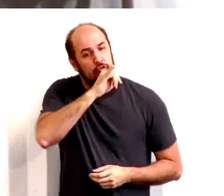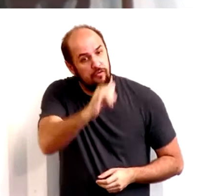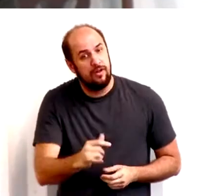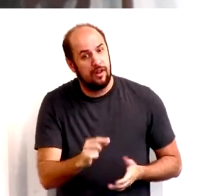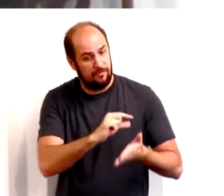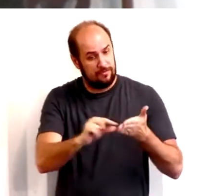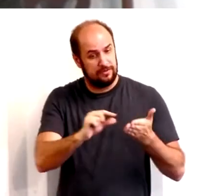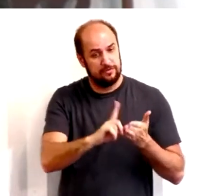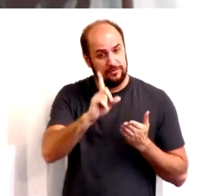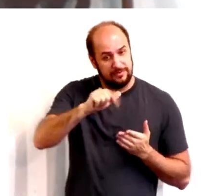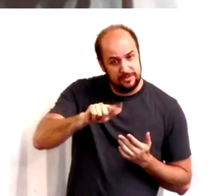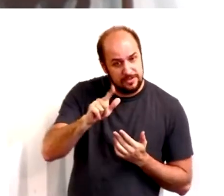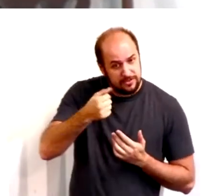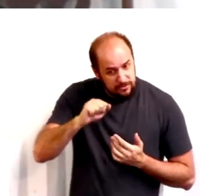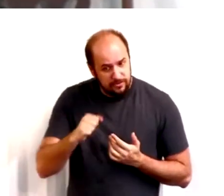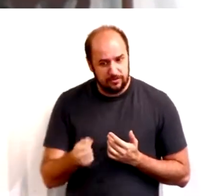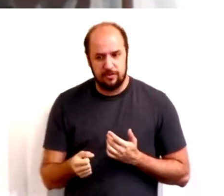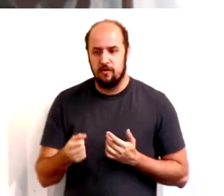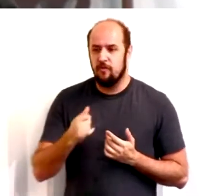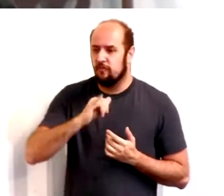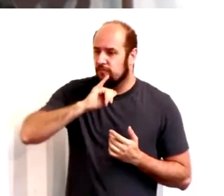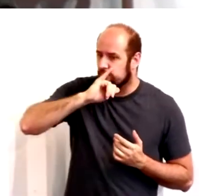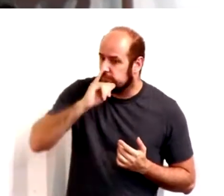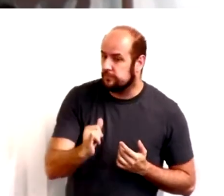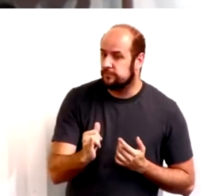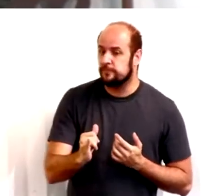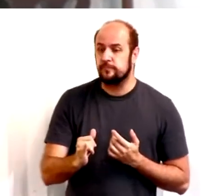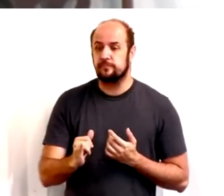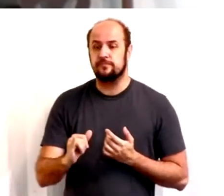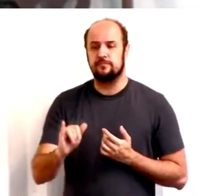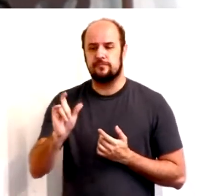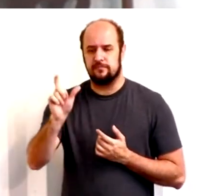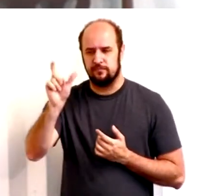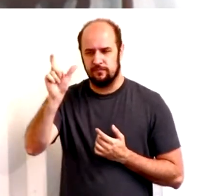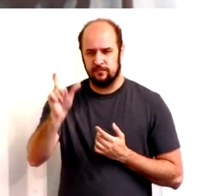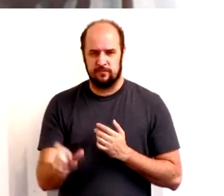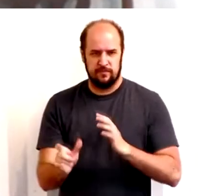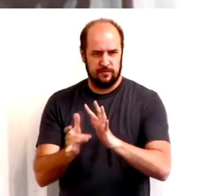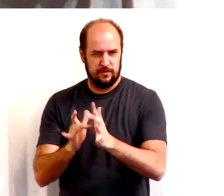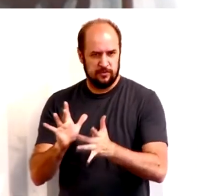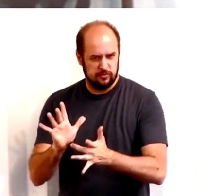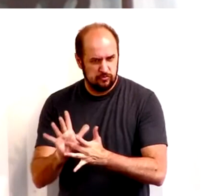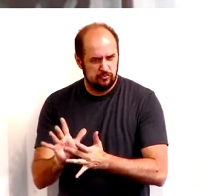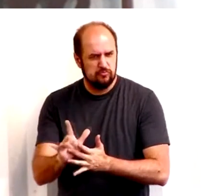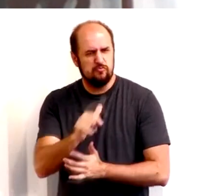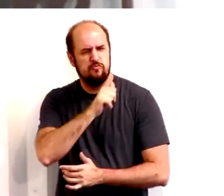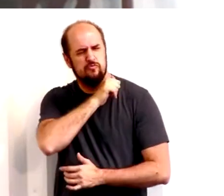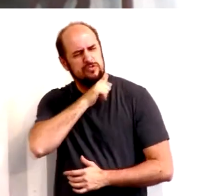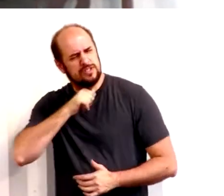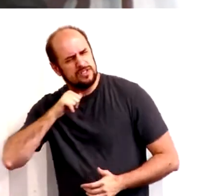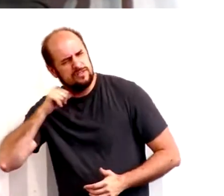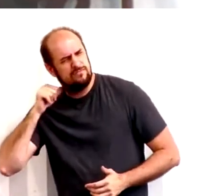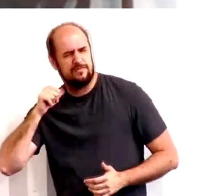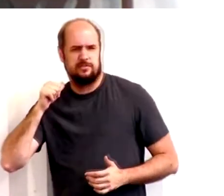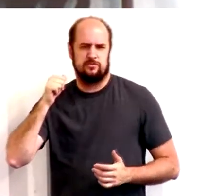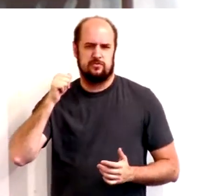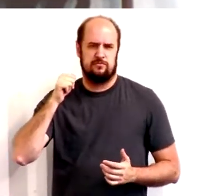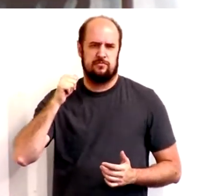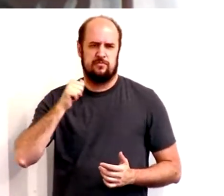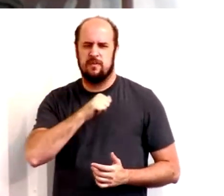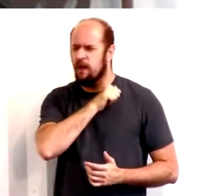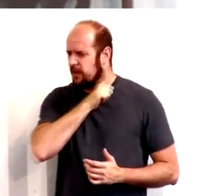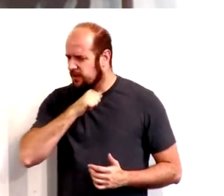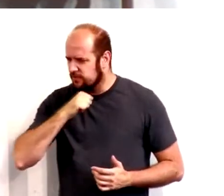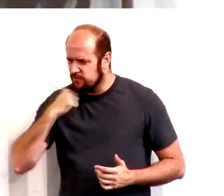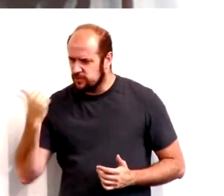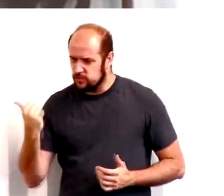17 e 18, ele diz que ele foi oferecido por libação. E aqui ele diz que ele se